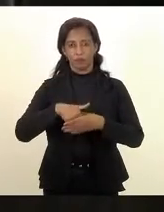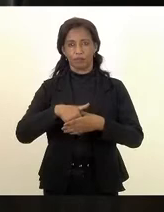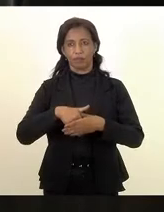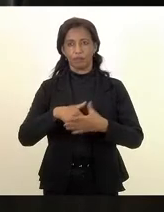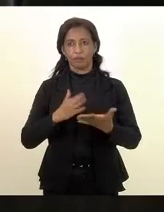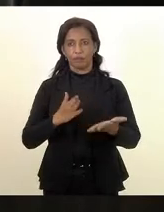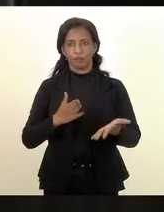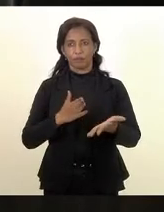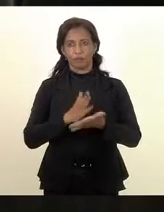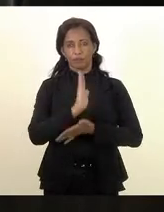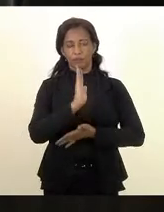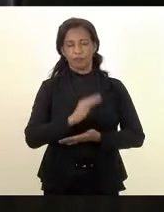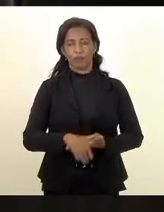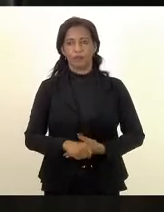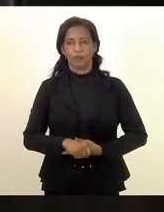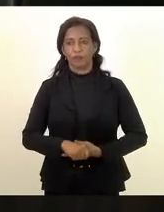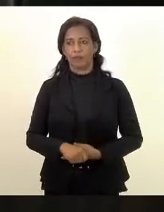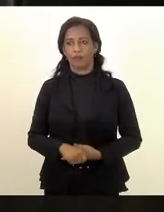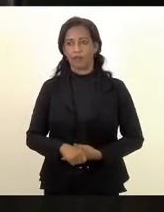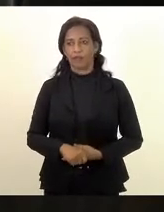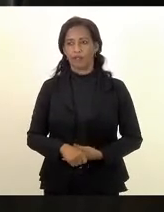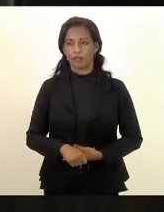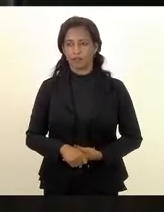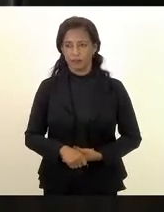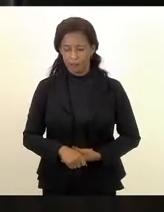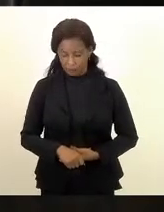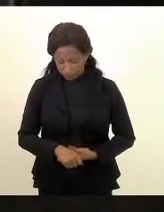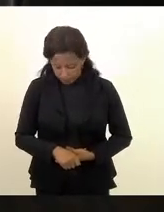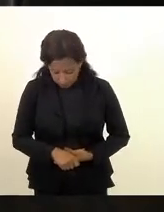aprovam permanência como estão aprovado